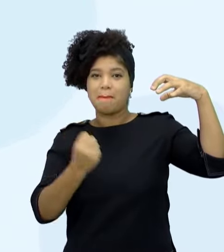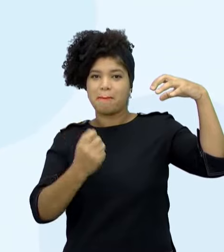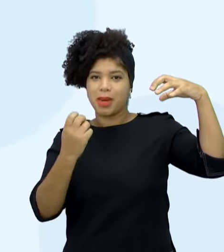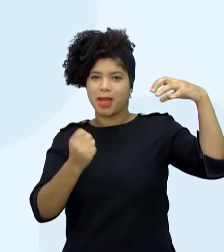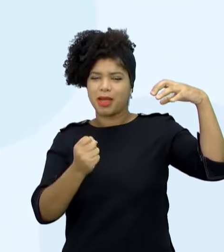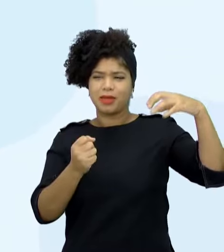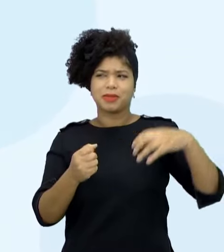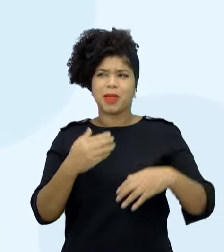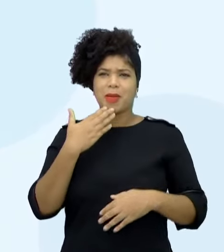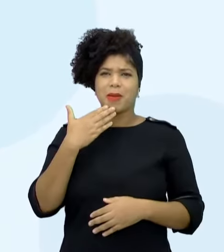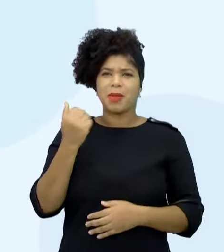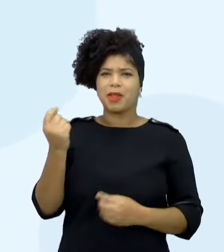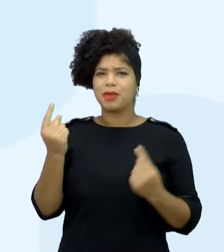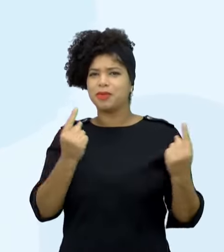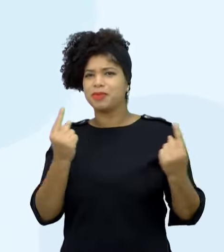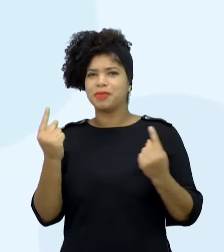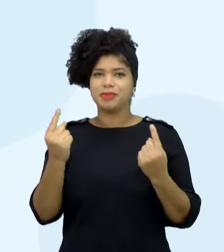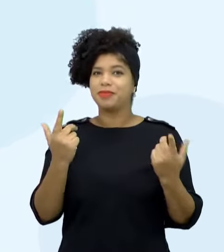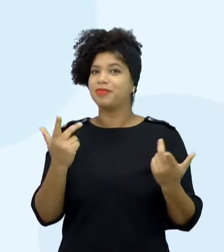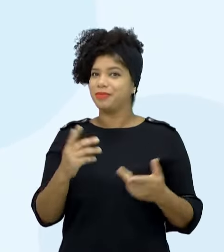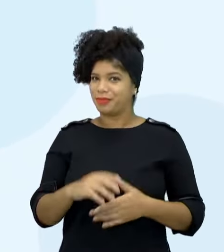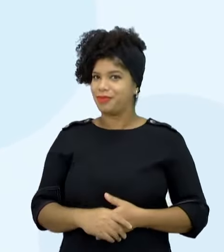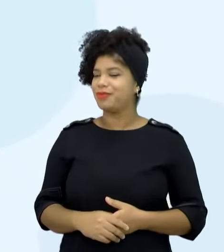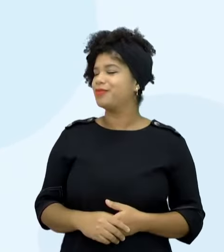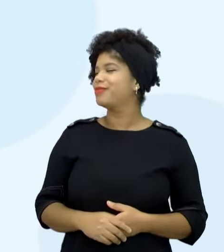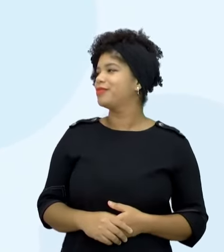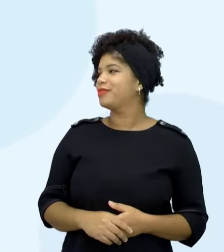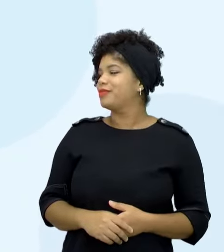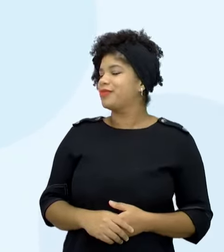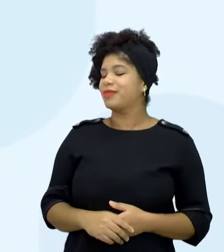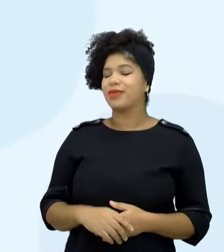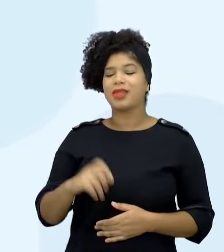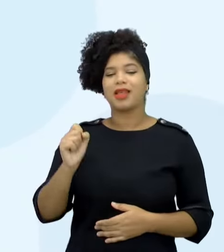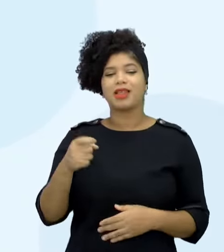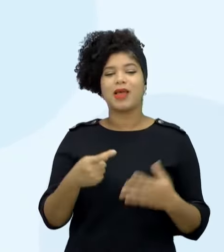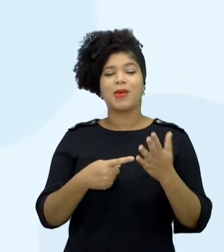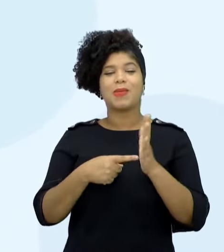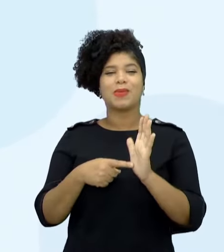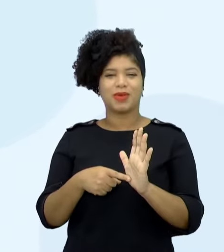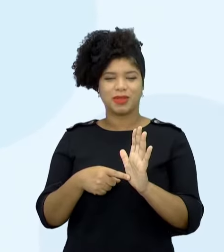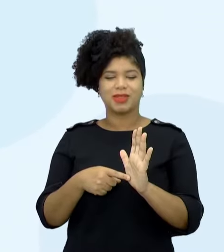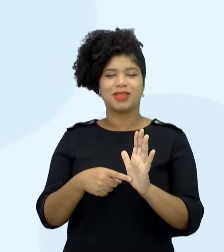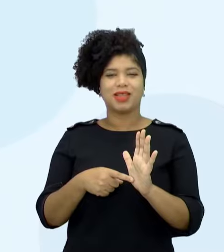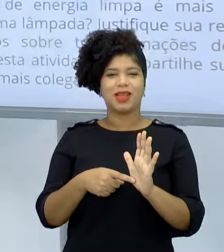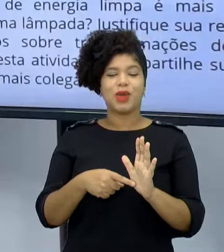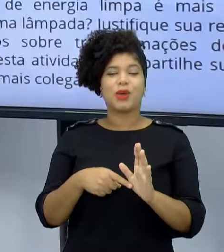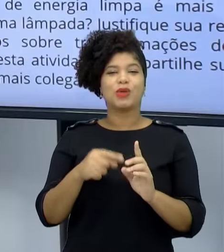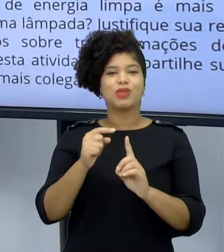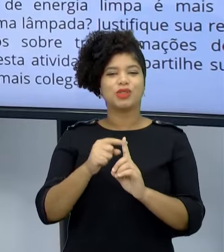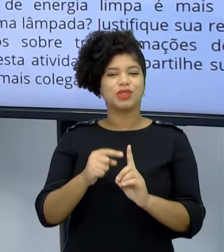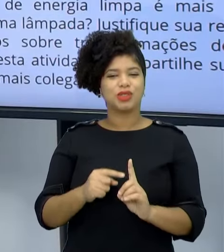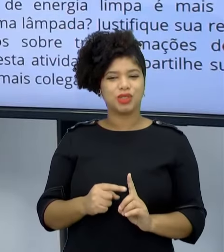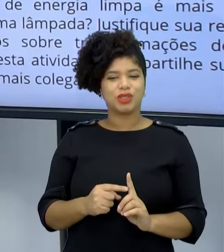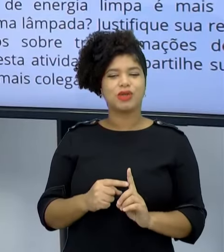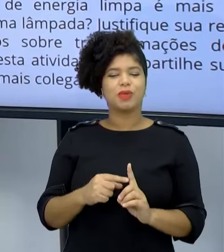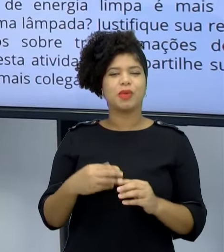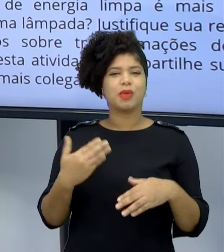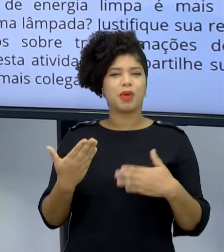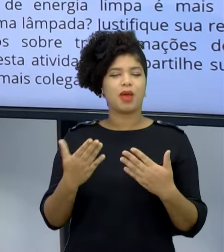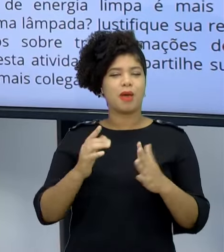claro, justificar aí a resposta, demonstrando aí a sua, digamos, o seu desenvolvimento, o